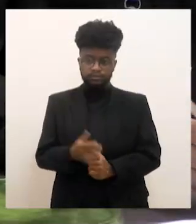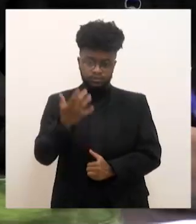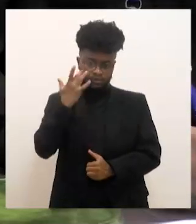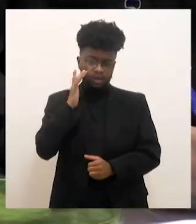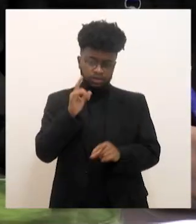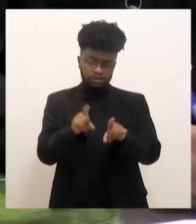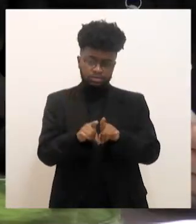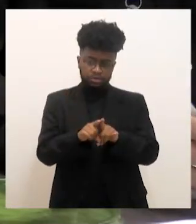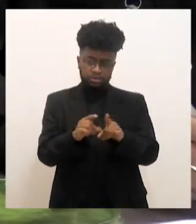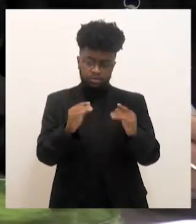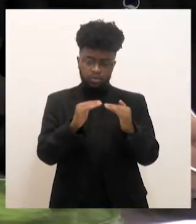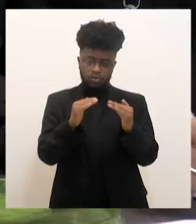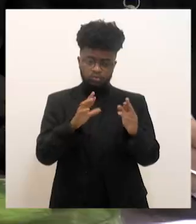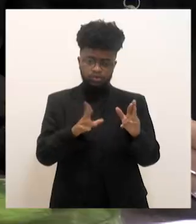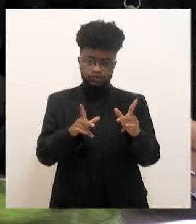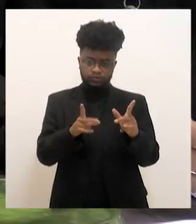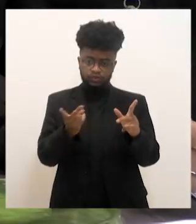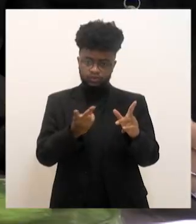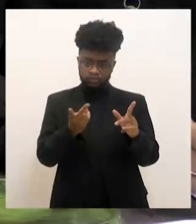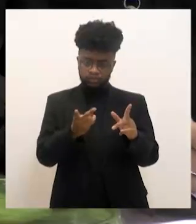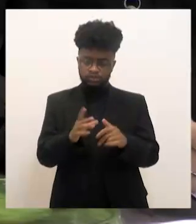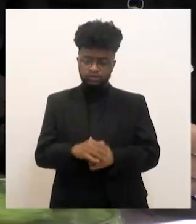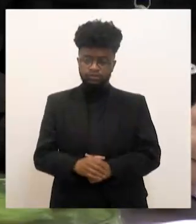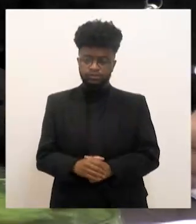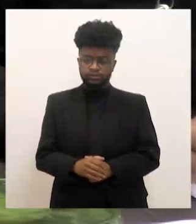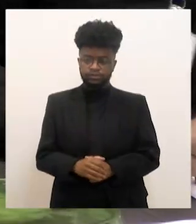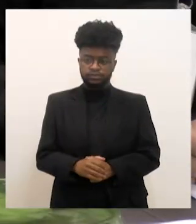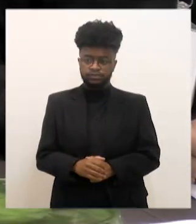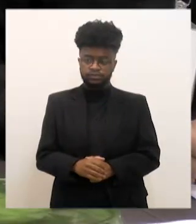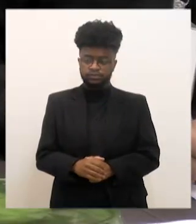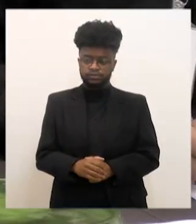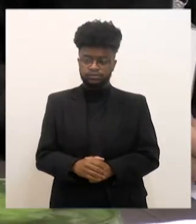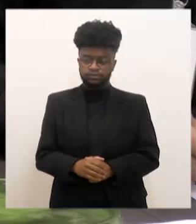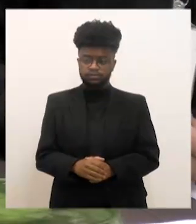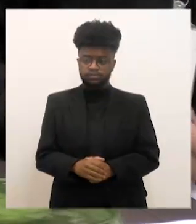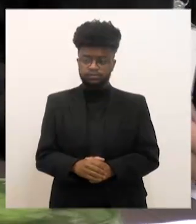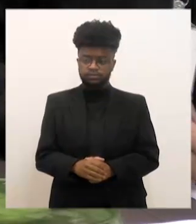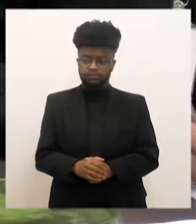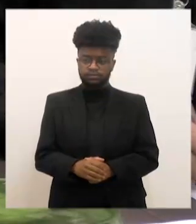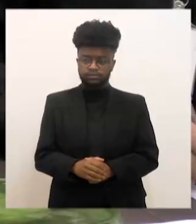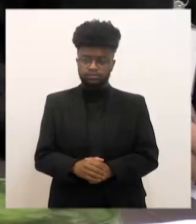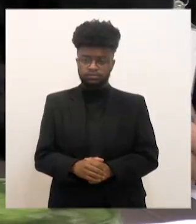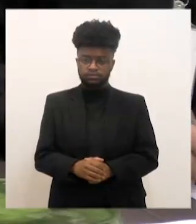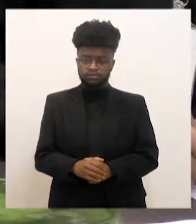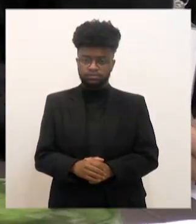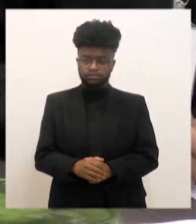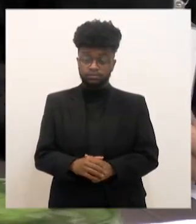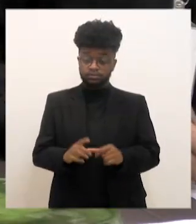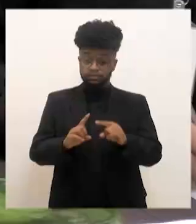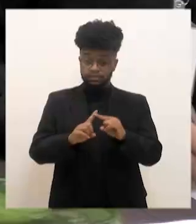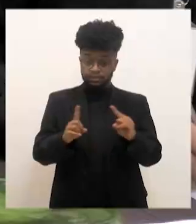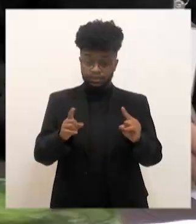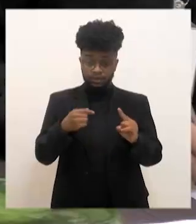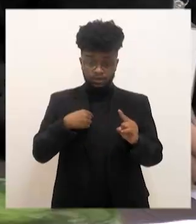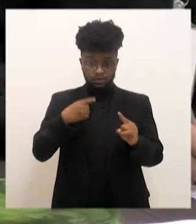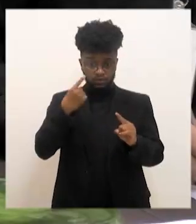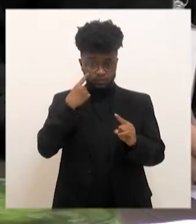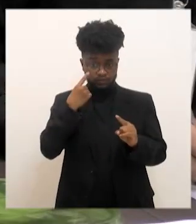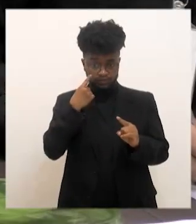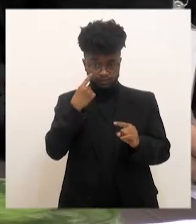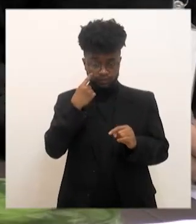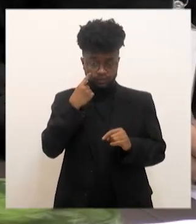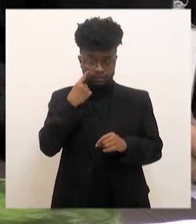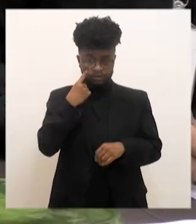é diferente. Esse é o projeto do Jorge Felipe, né? Agora, eu estava vendo aqui,